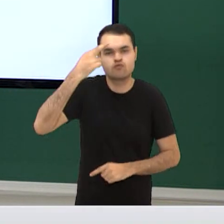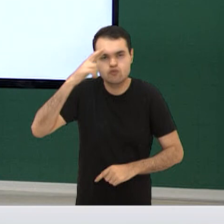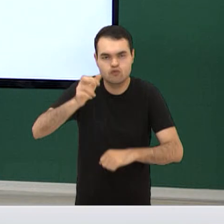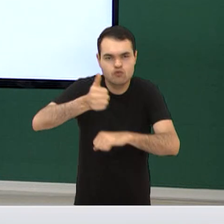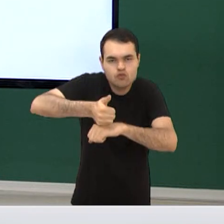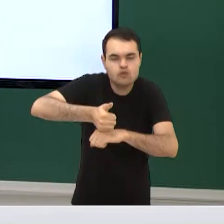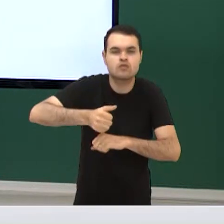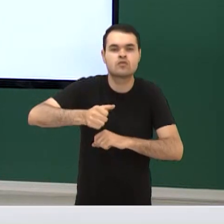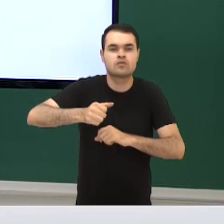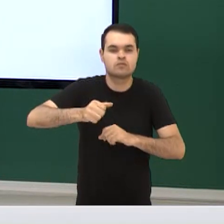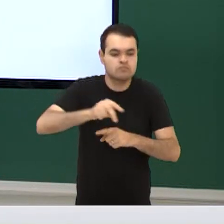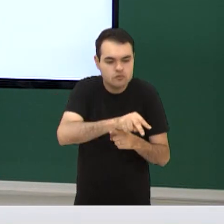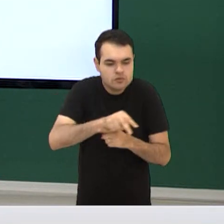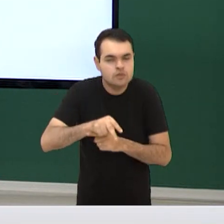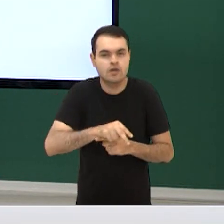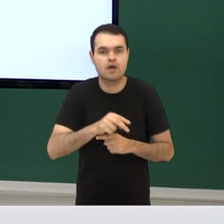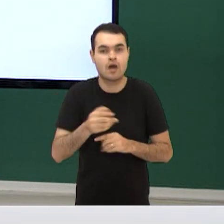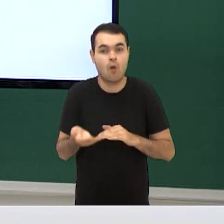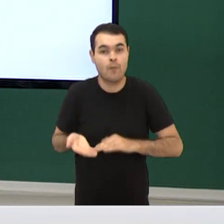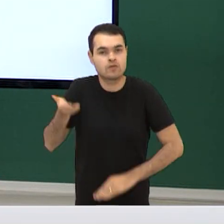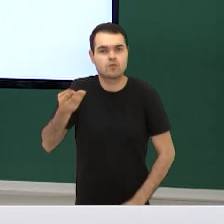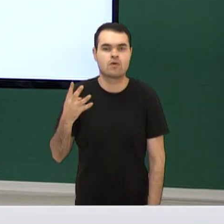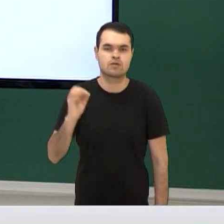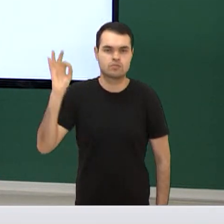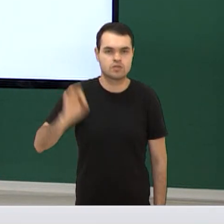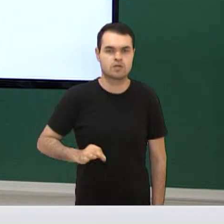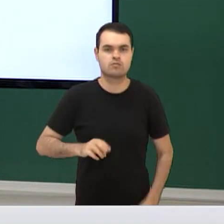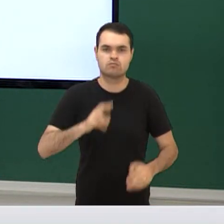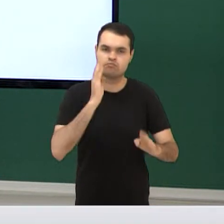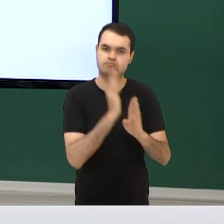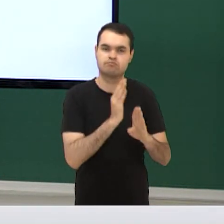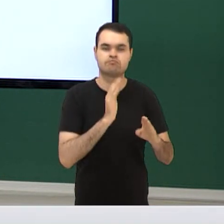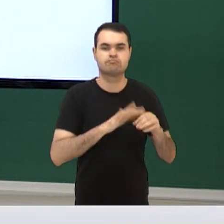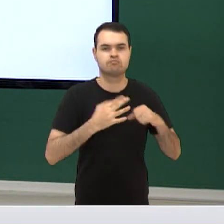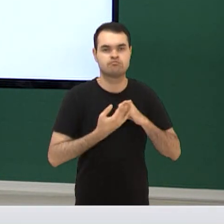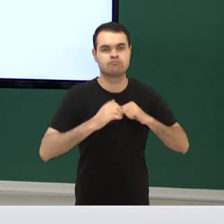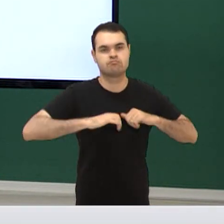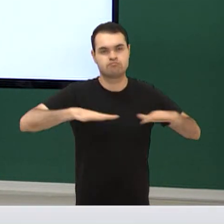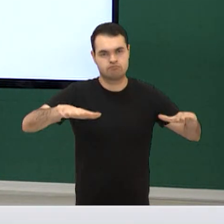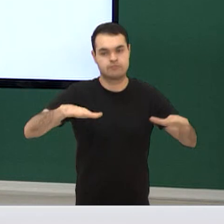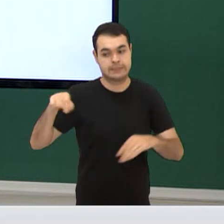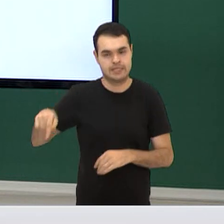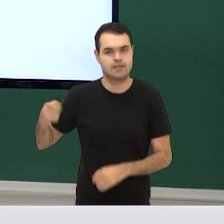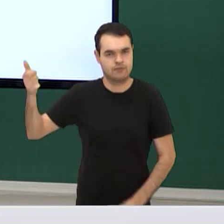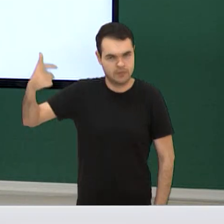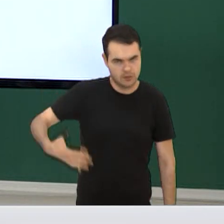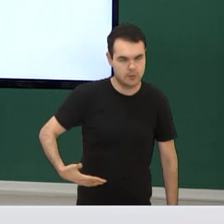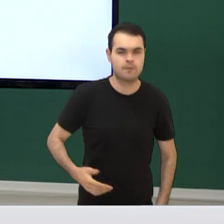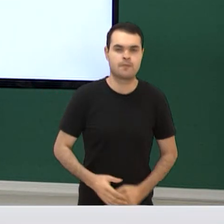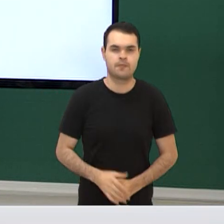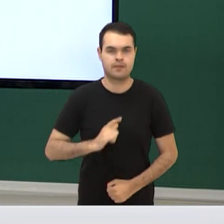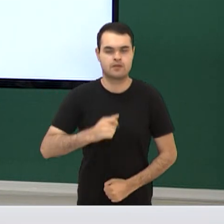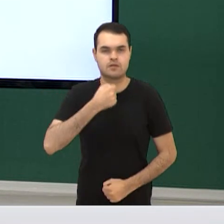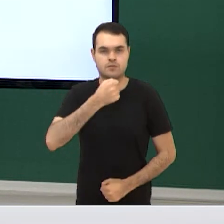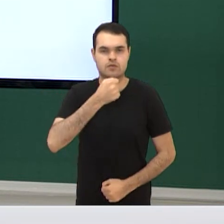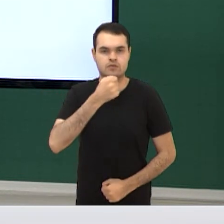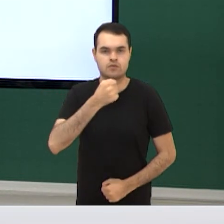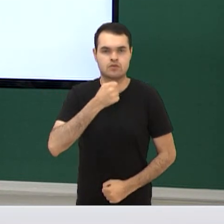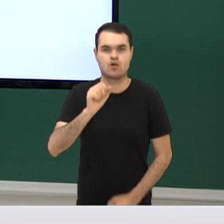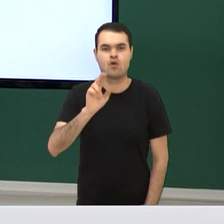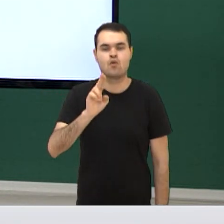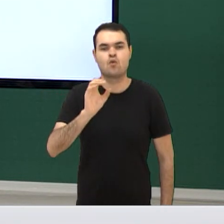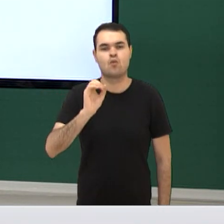de e-mails, essa procura pela ONG por essa específica e por tantas outras, né? Além do